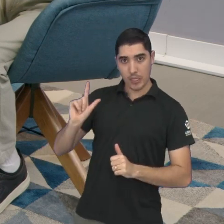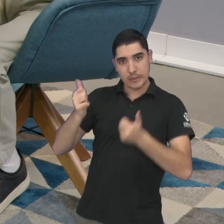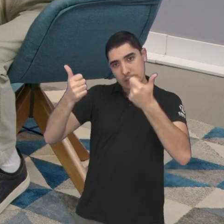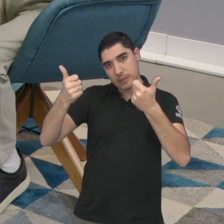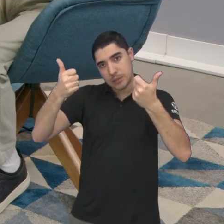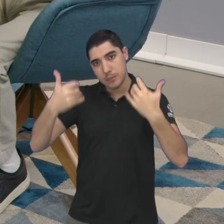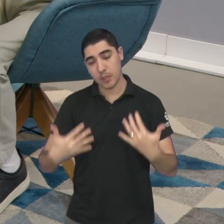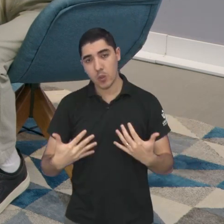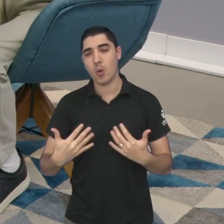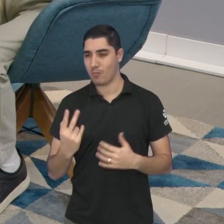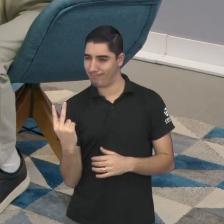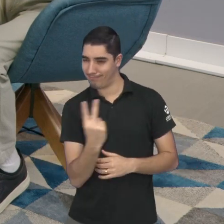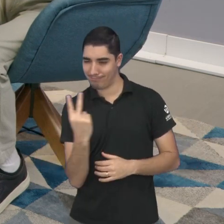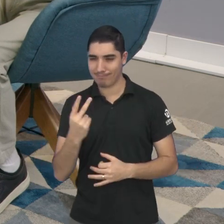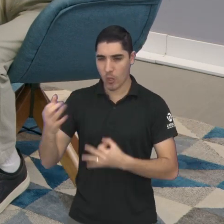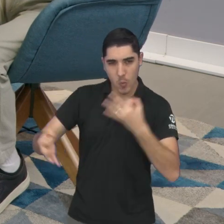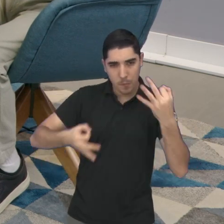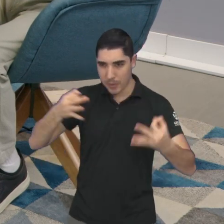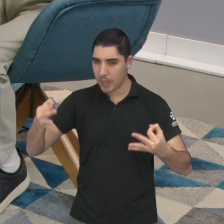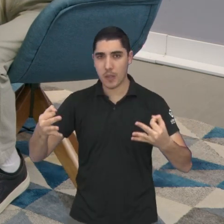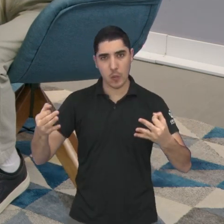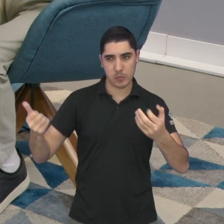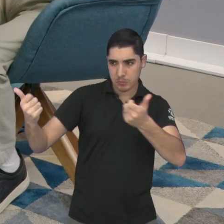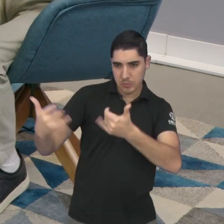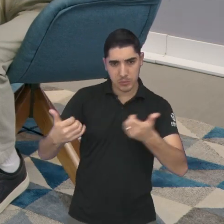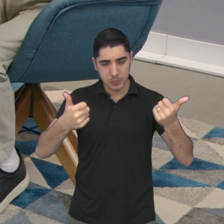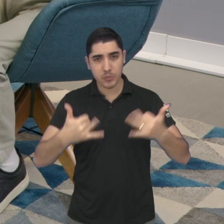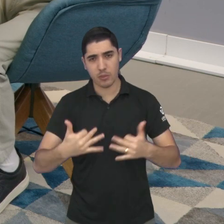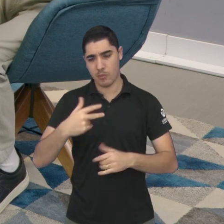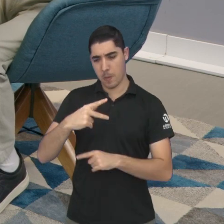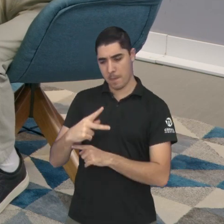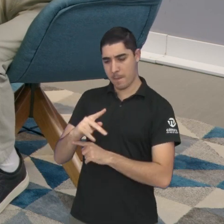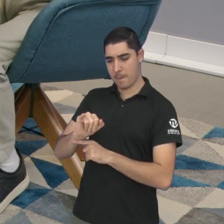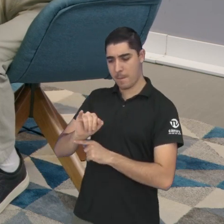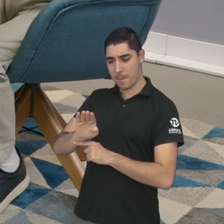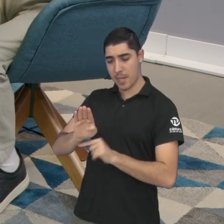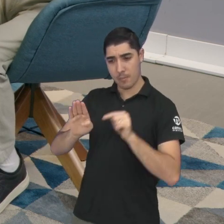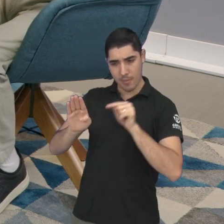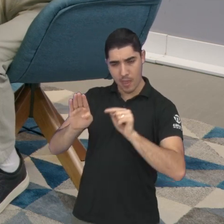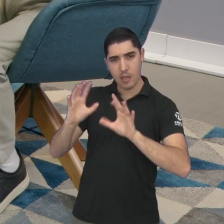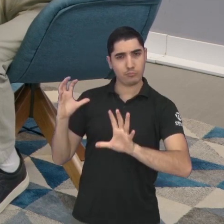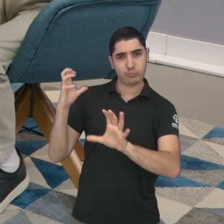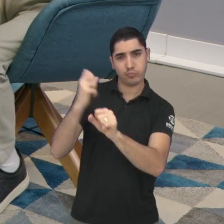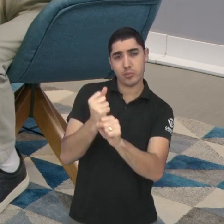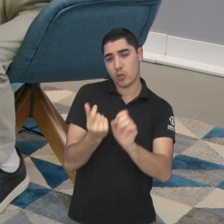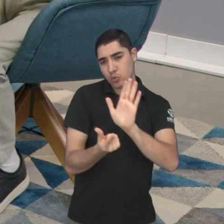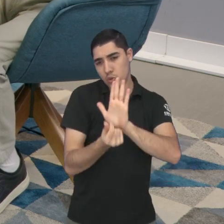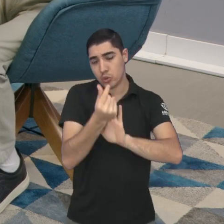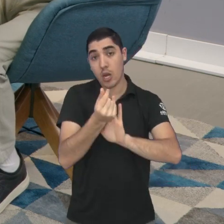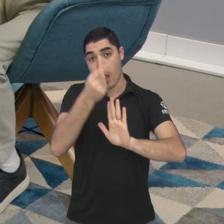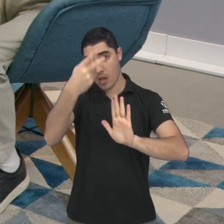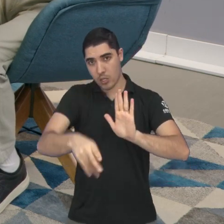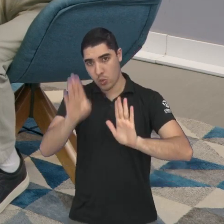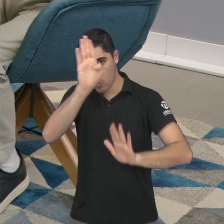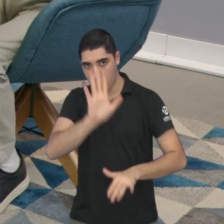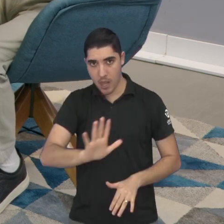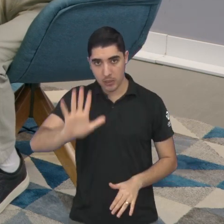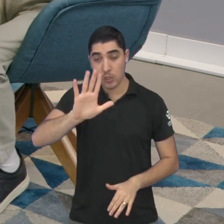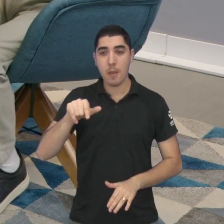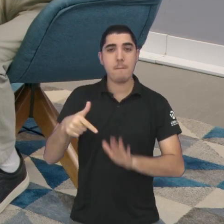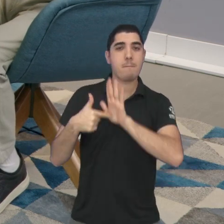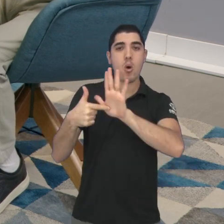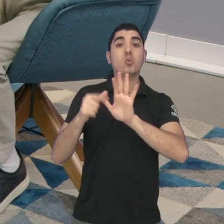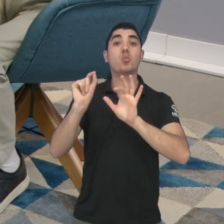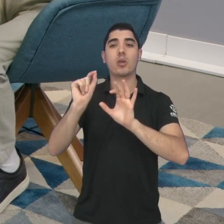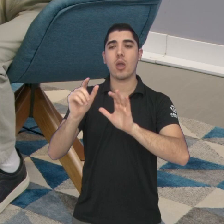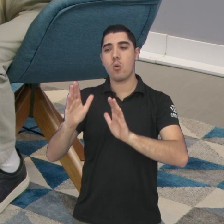vocês finalizaram falando sobre a situação do PIB, né, que ele é concentrado numa parcela menor, que é uma parcela mais rica da